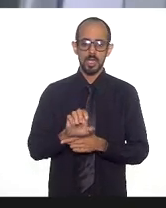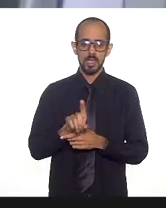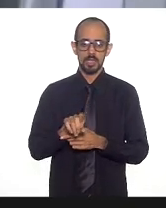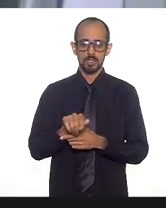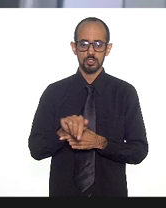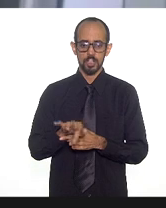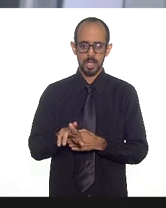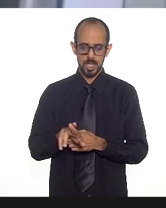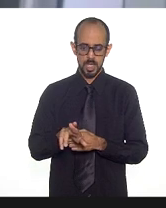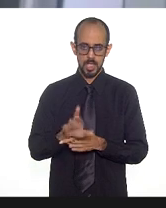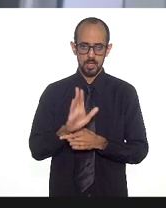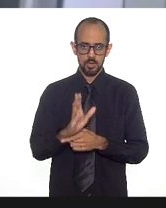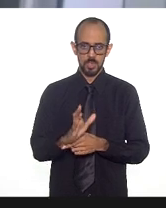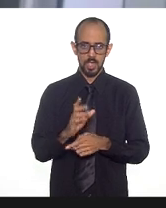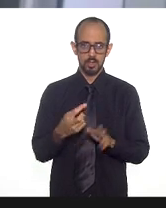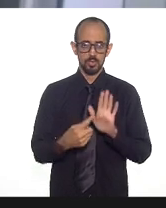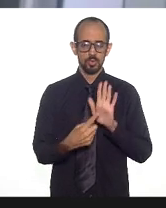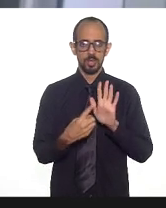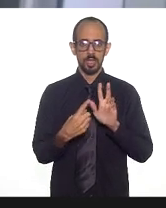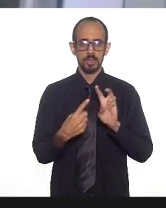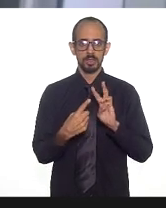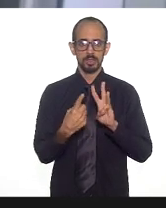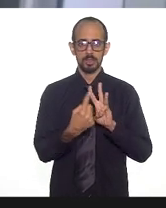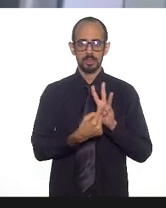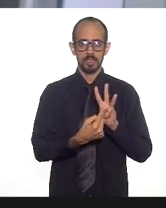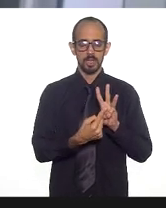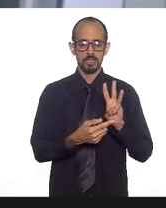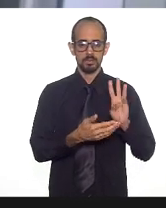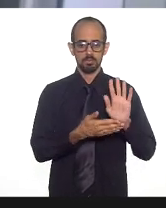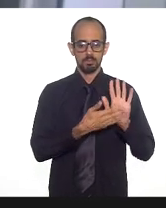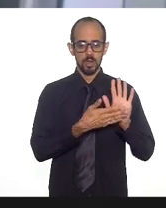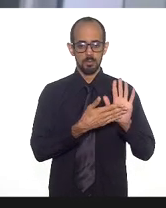aqui três propostas de encaminhamento, já esboçadas ao